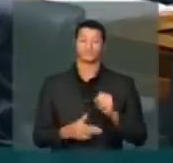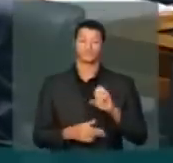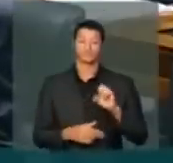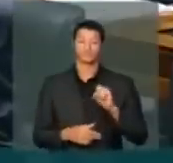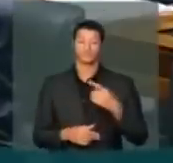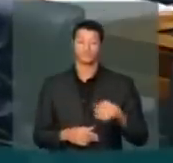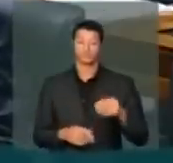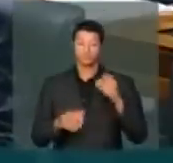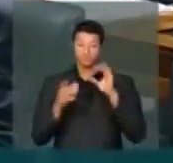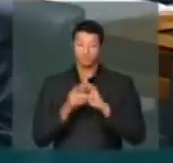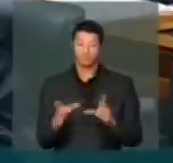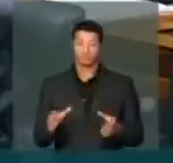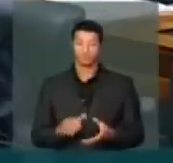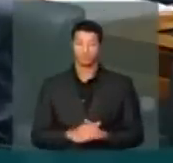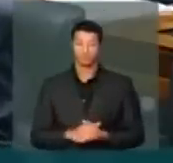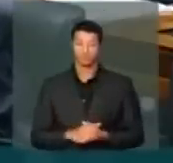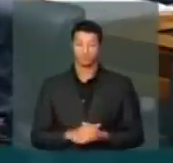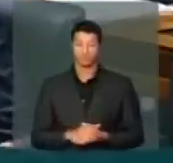sessão para deliberar...